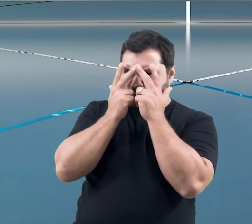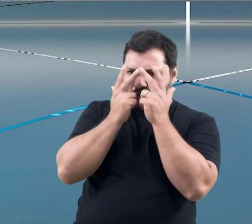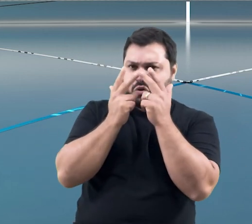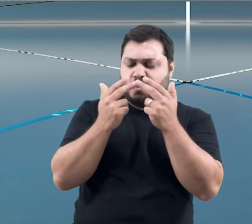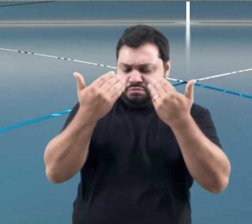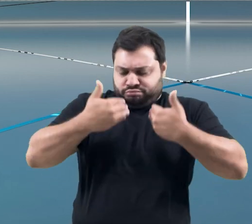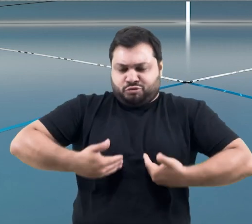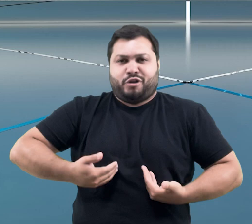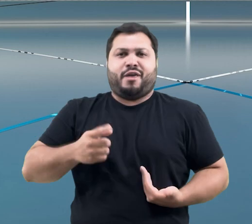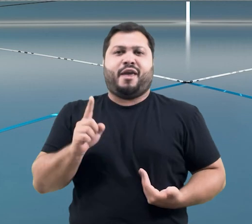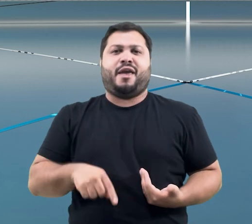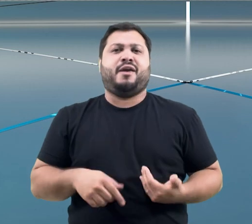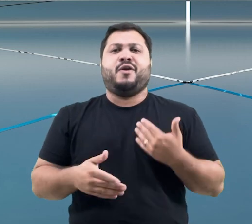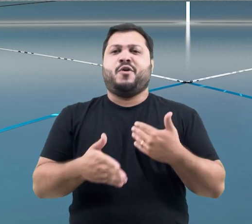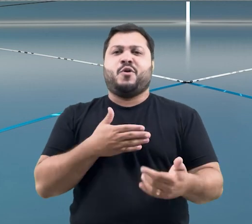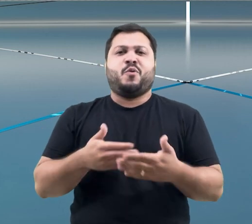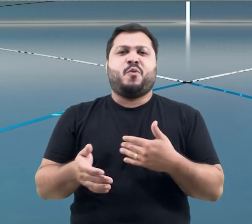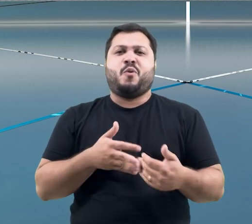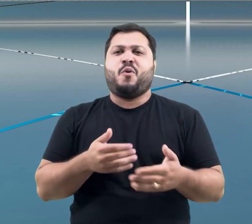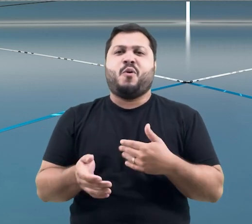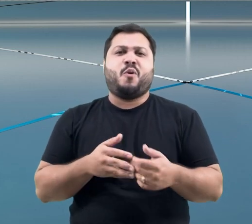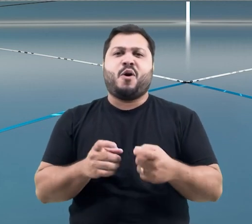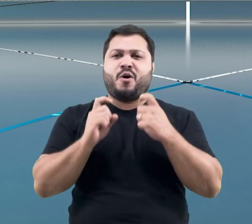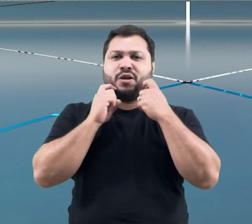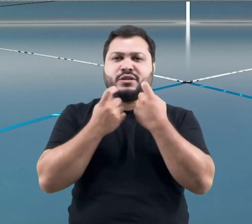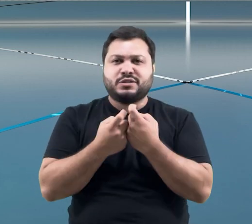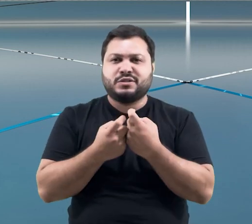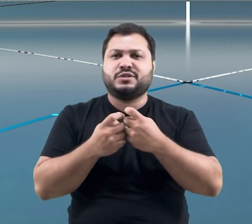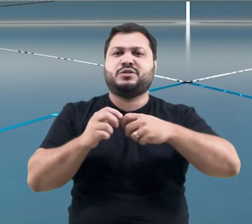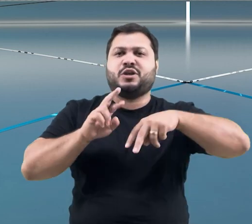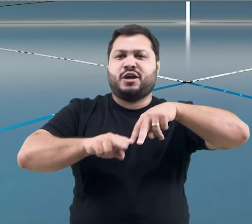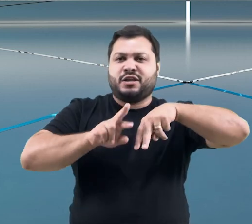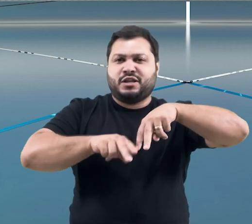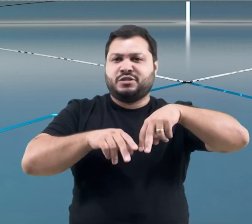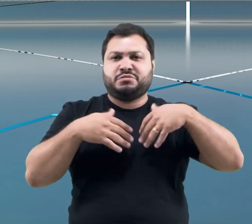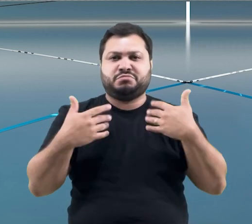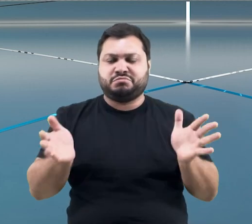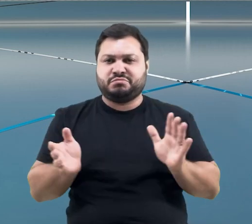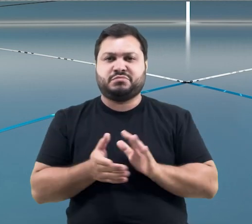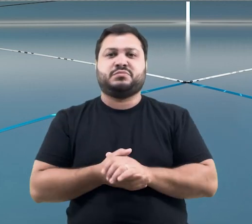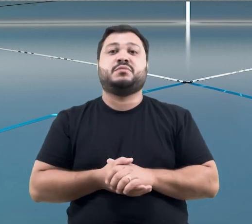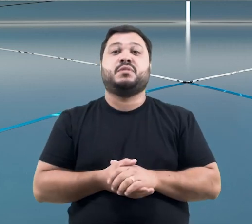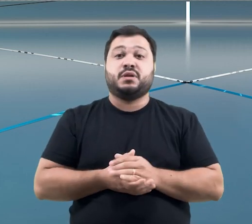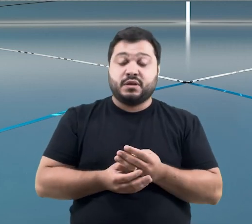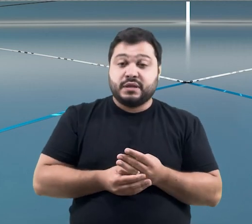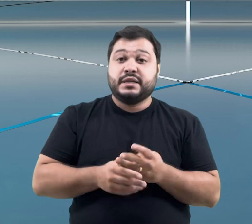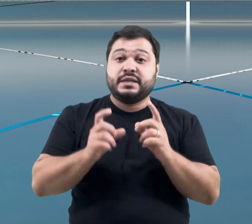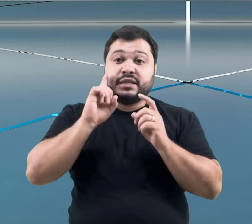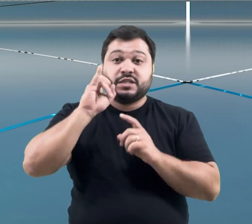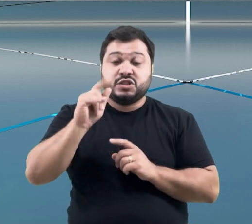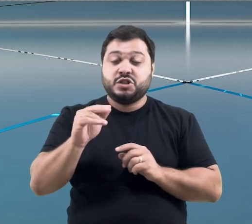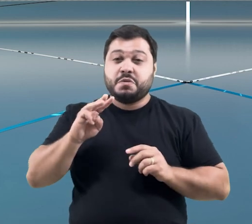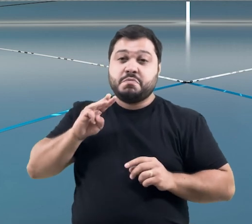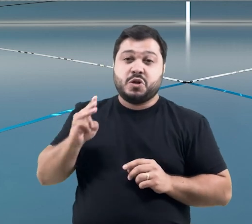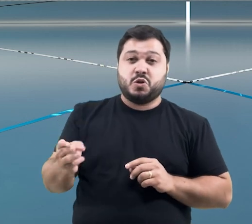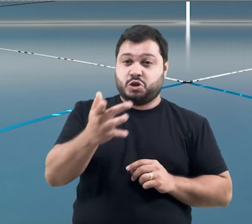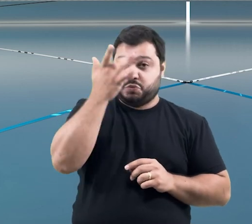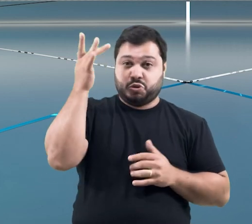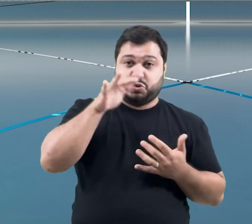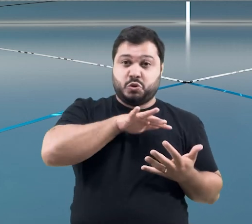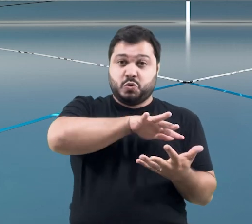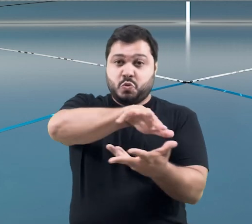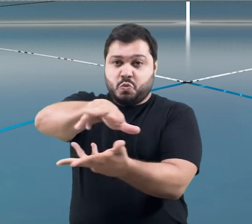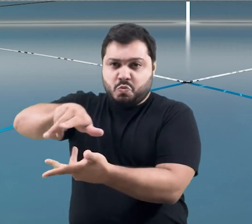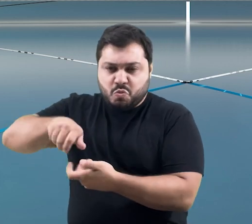se envergonhe do que é, seja qual for sua orientação sexual ou identidade de gênero. Nesse dia, milhões de pessoas